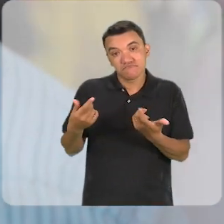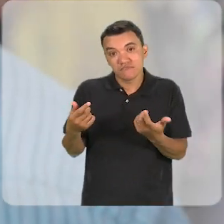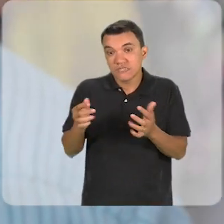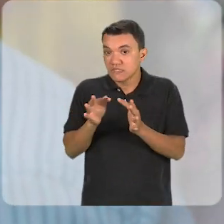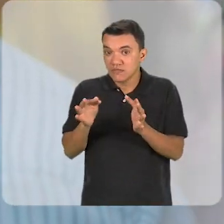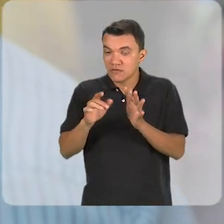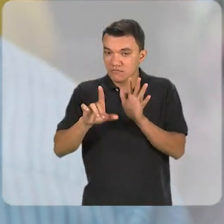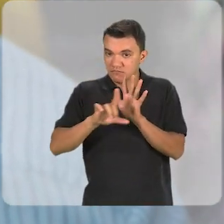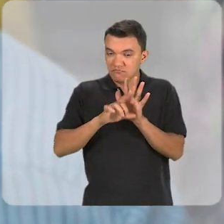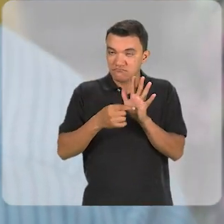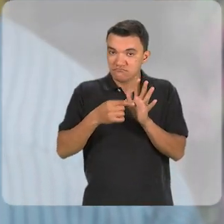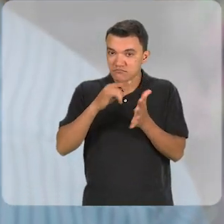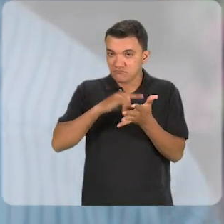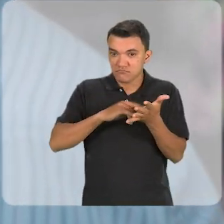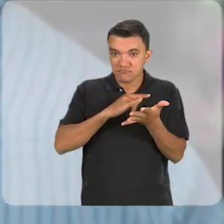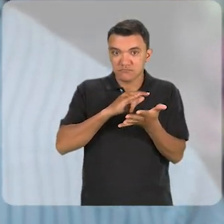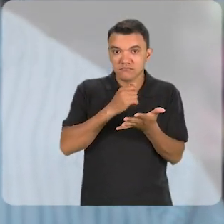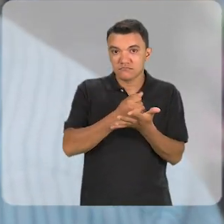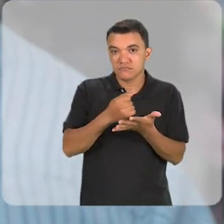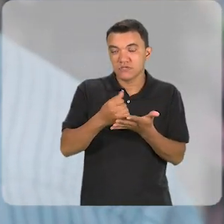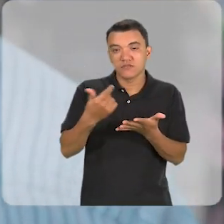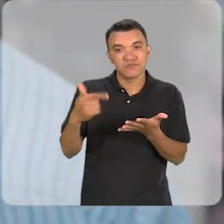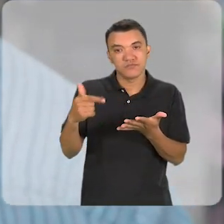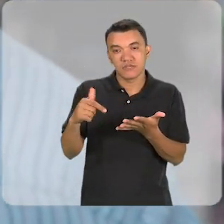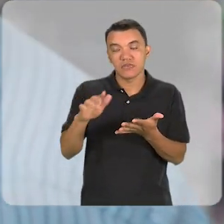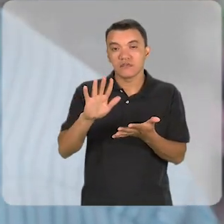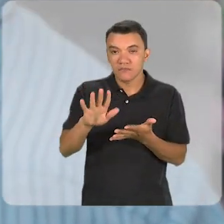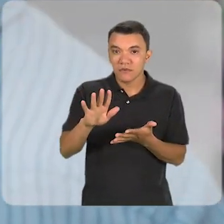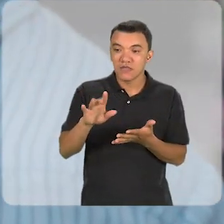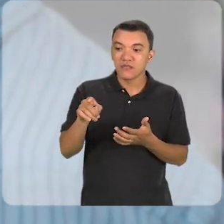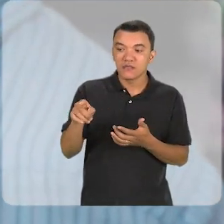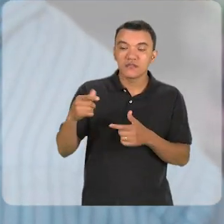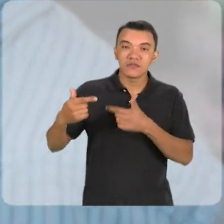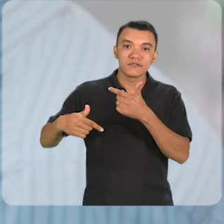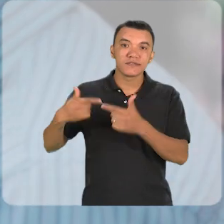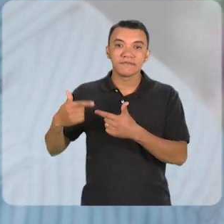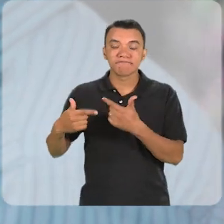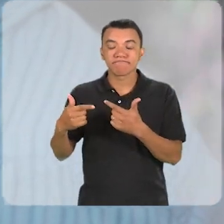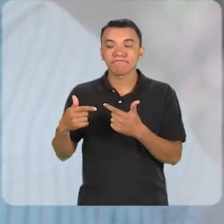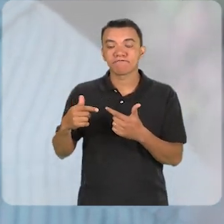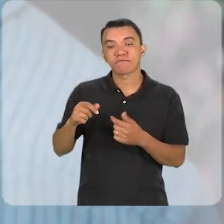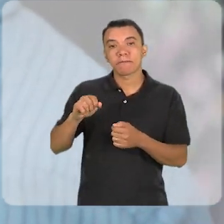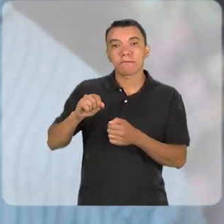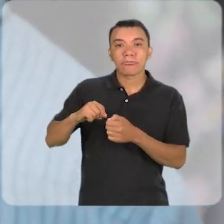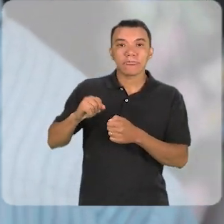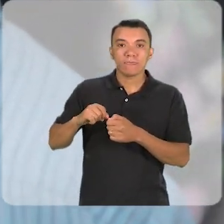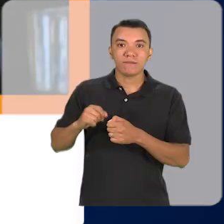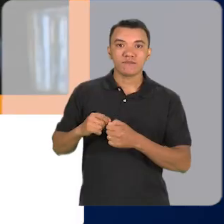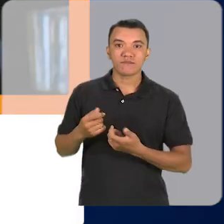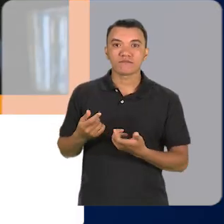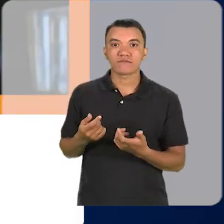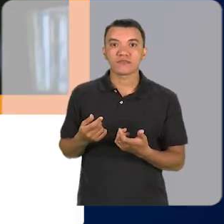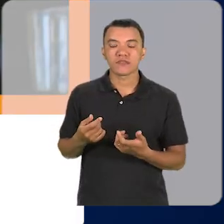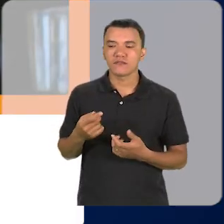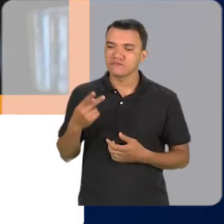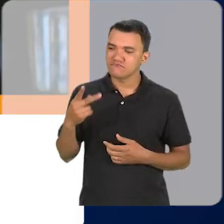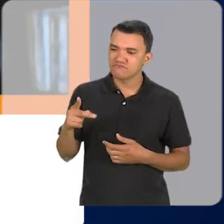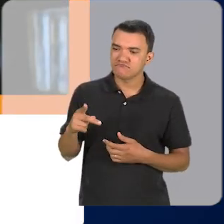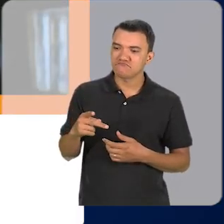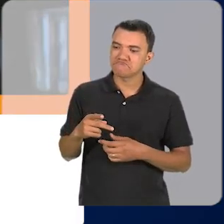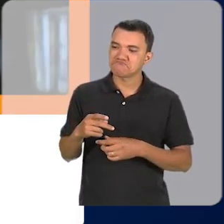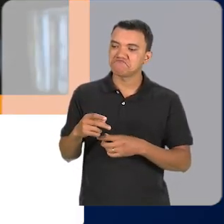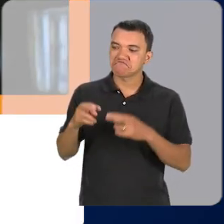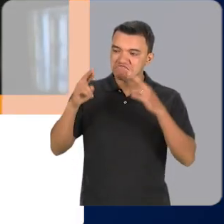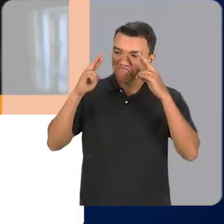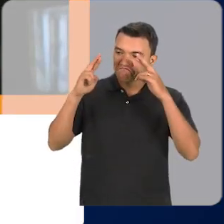informal, certo? Mas, ao mesmo tempo, esses trabalhadores fazem dessa atividade, né, uma forma tão digna, tão